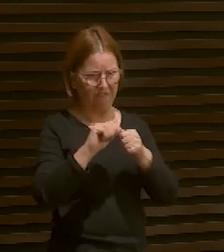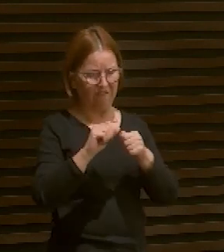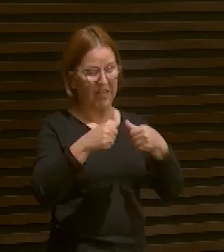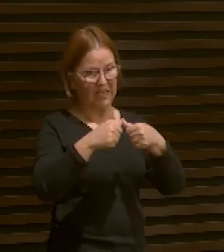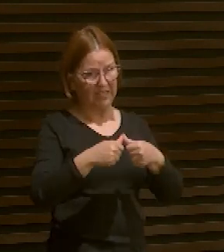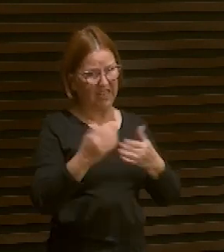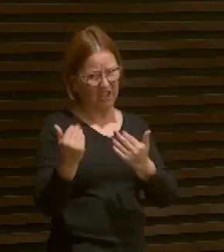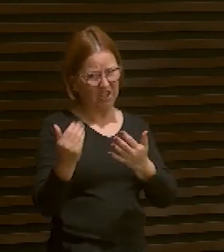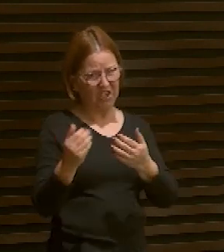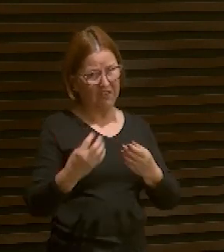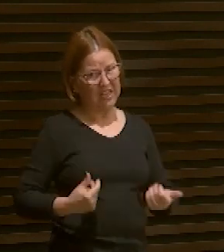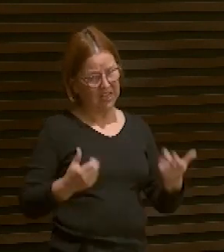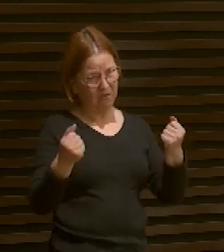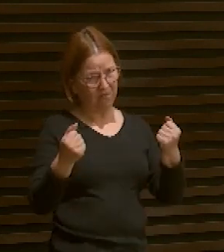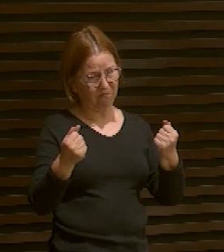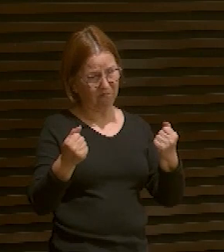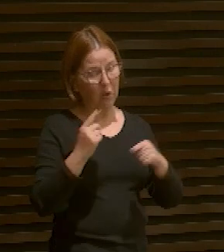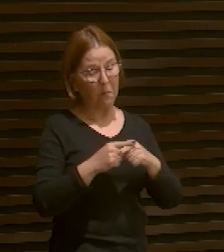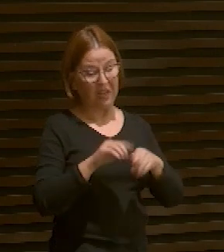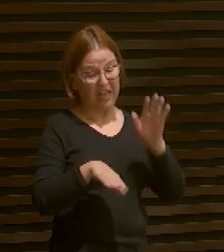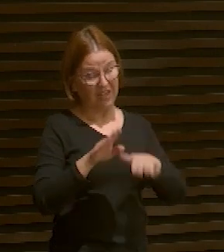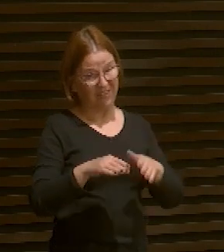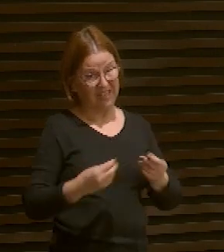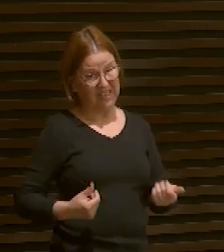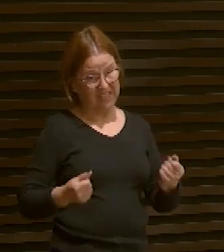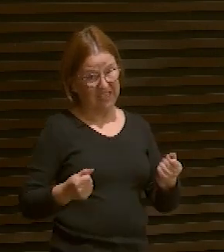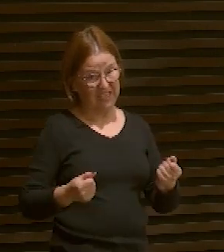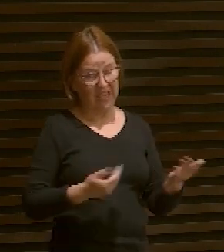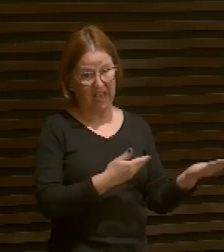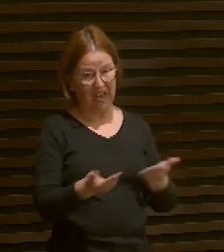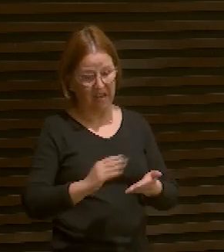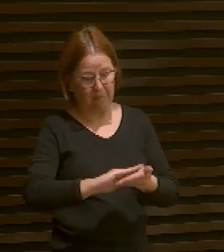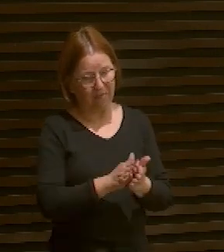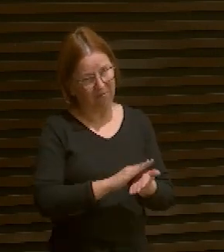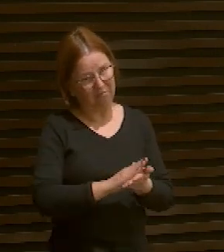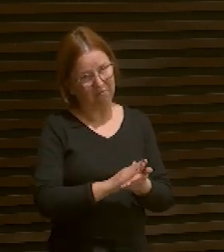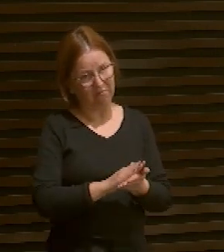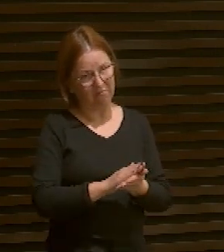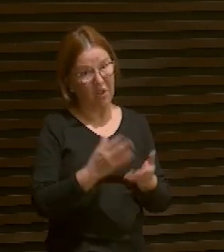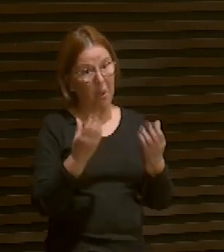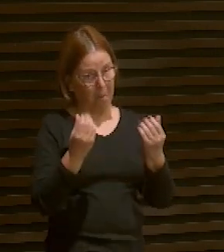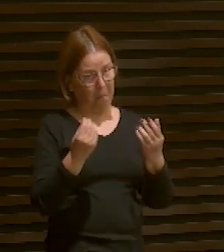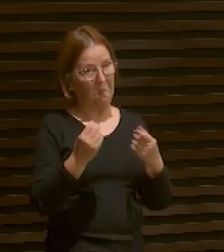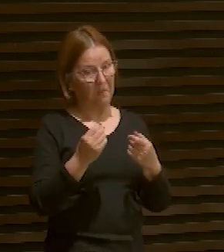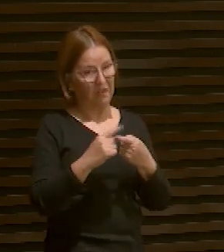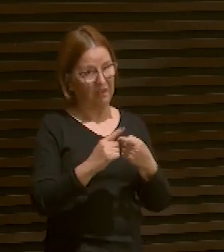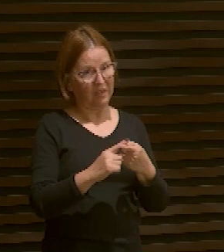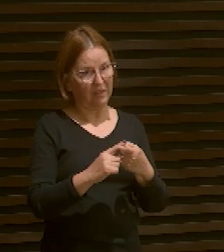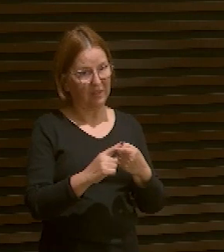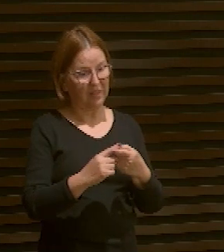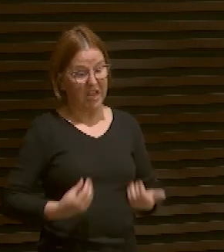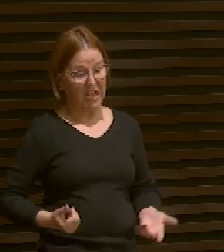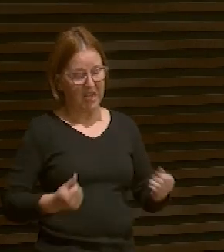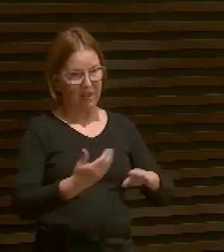Muitas vezes a riqueza leva à destruição. É ou não é, meus irmãos? Muitas vezes a riqueza nos afasta de